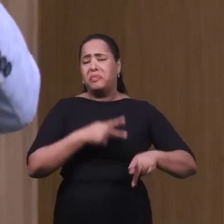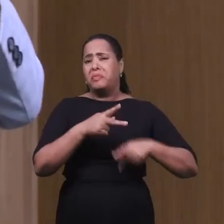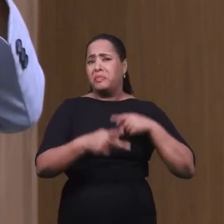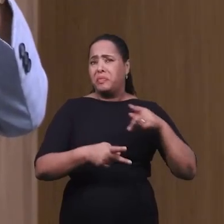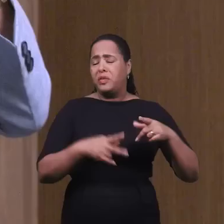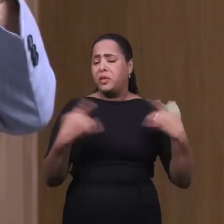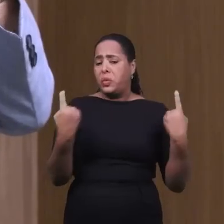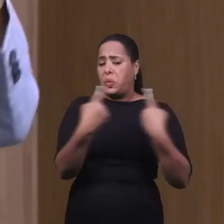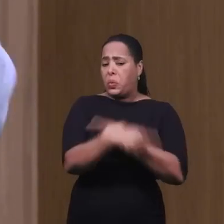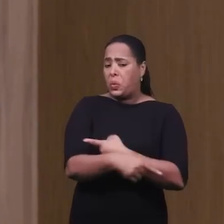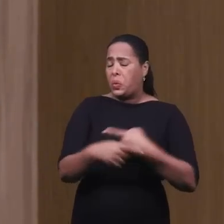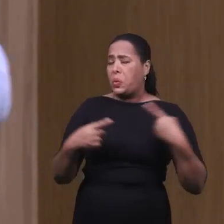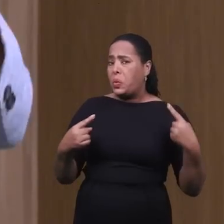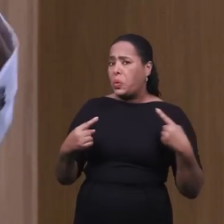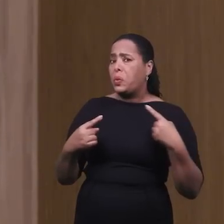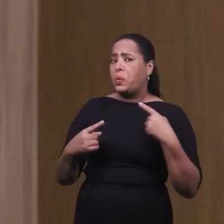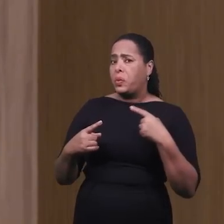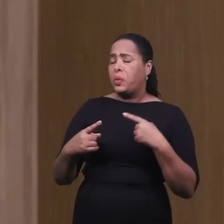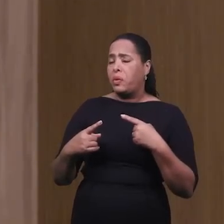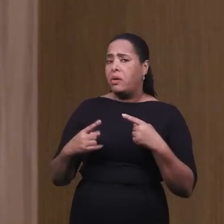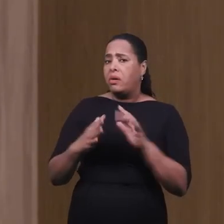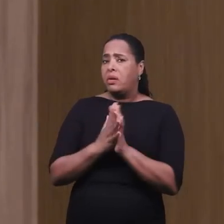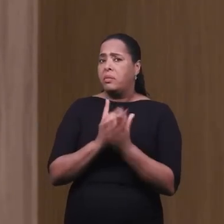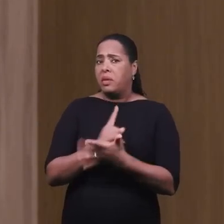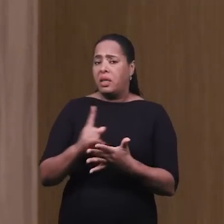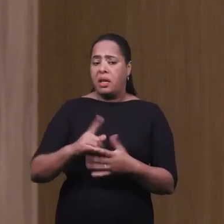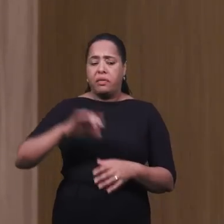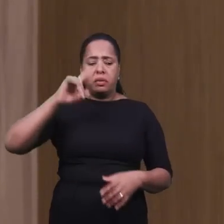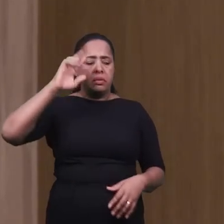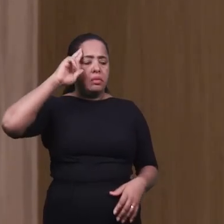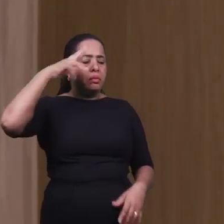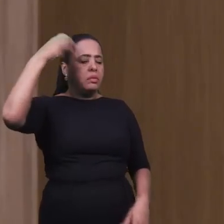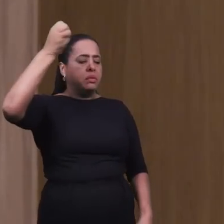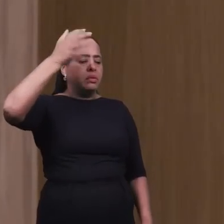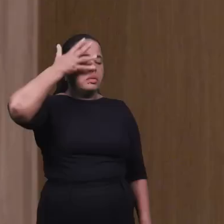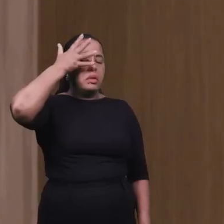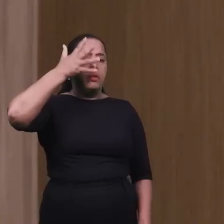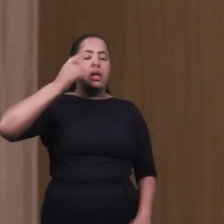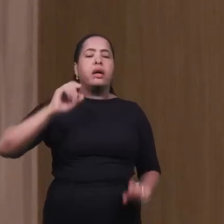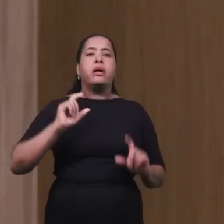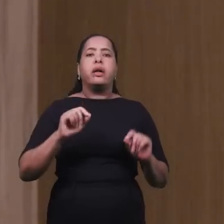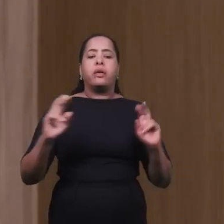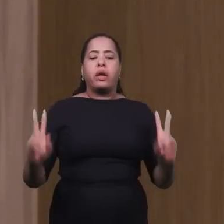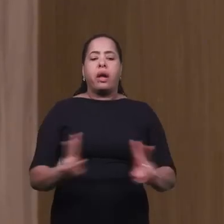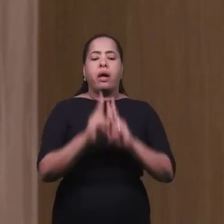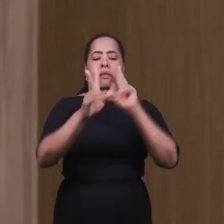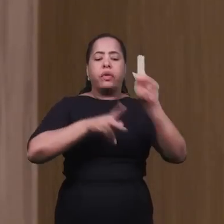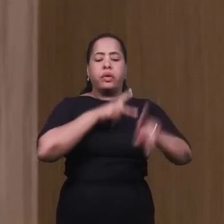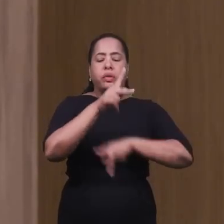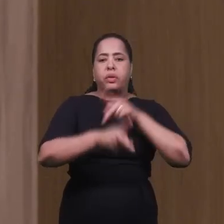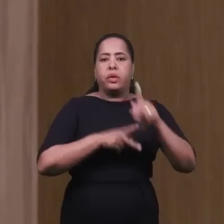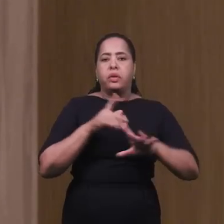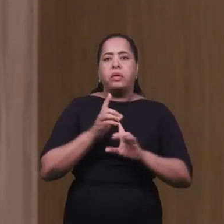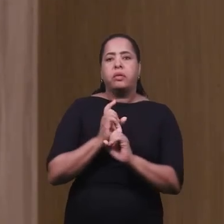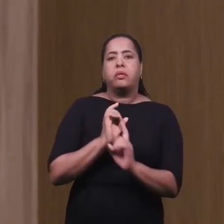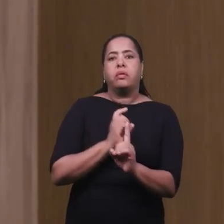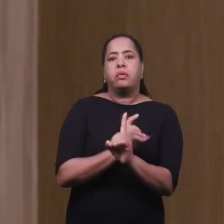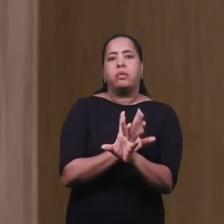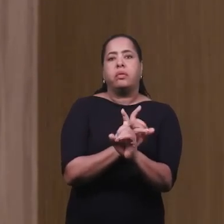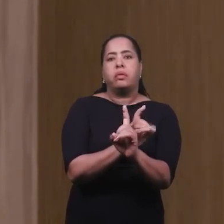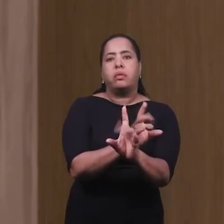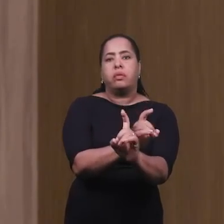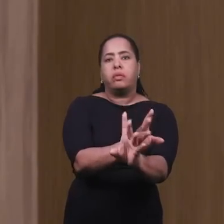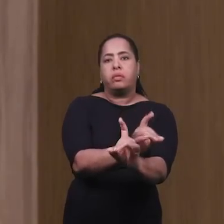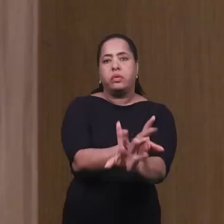a igreja estava em luta contra a palavra, aí o Senhor dava uma revelação, a vitória da igreja